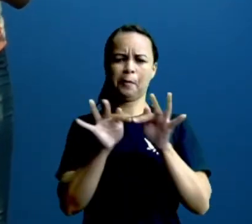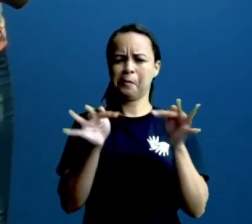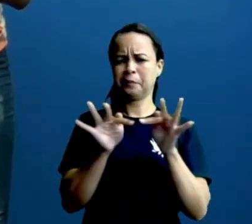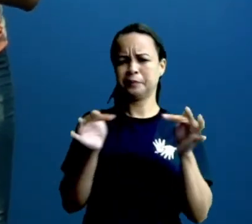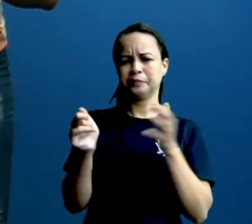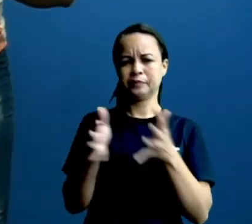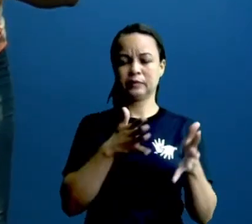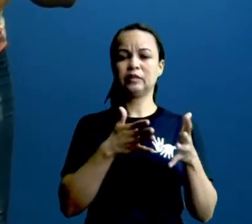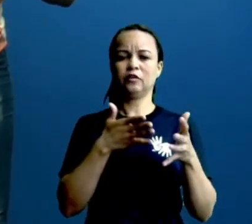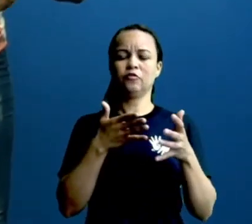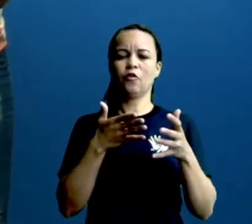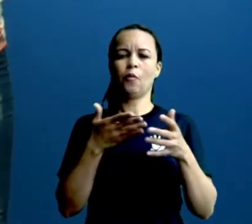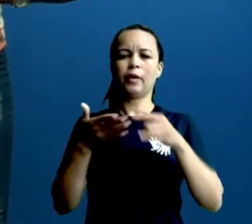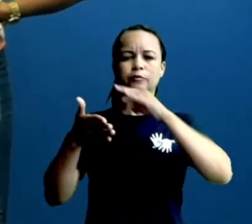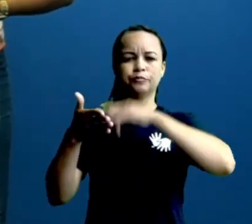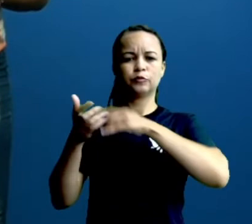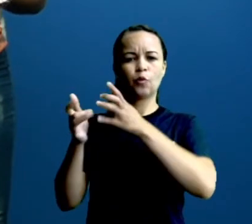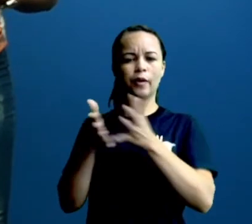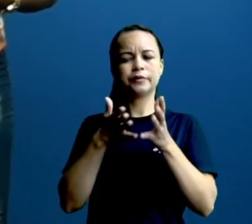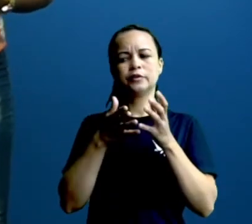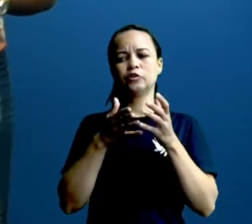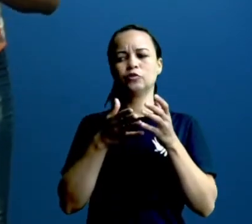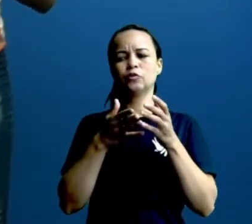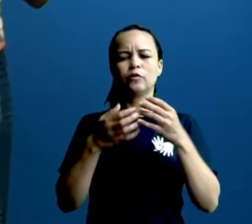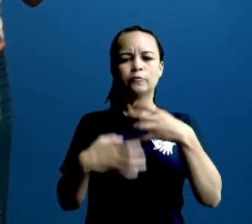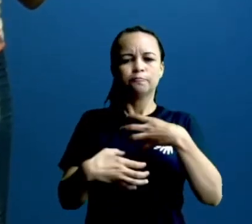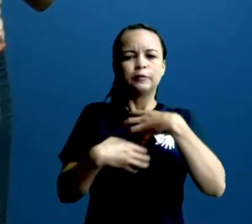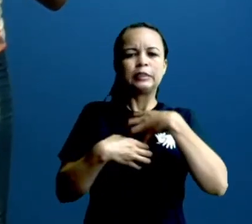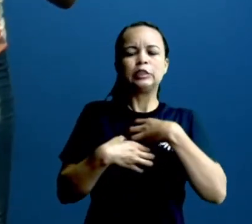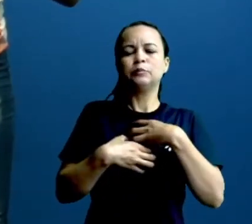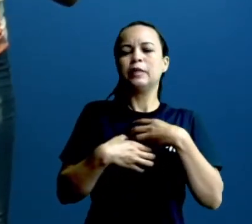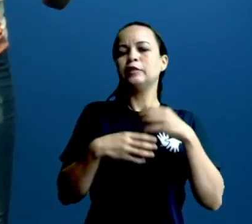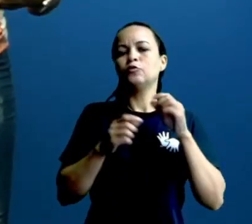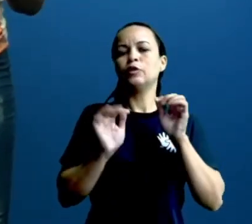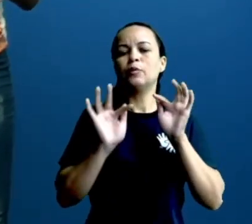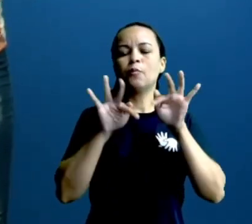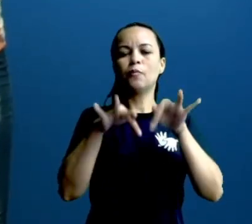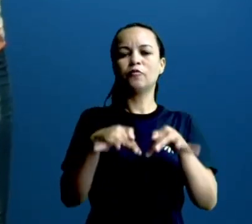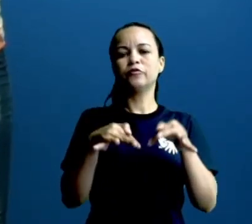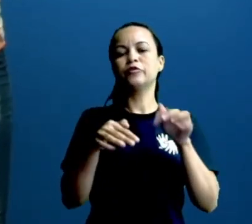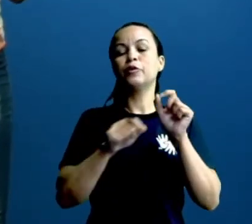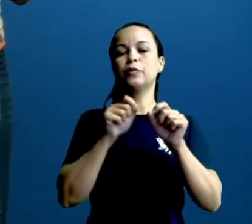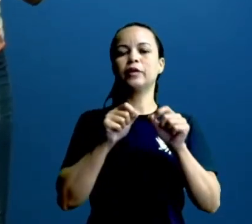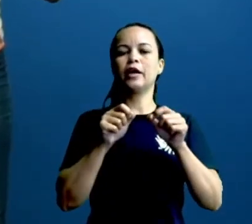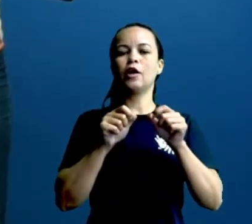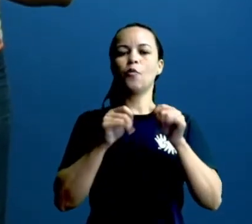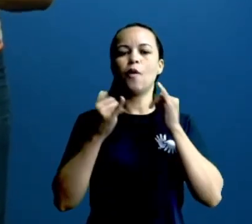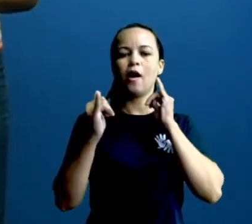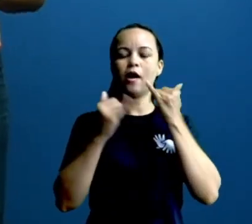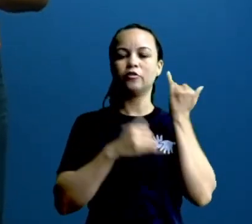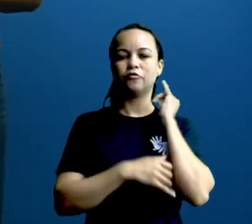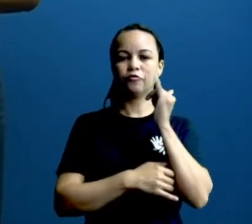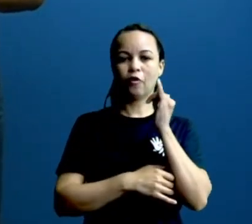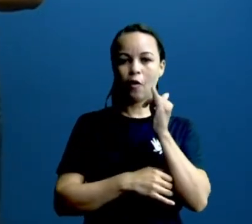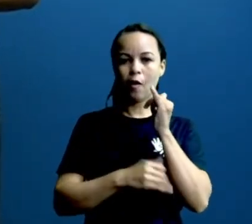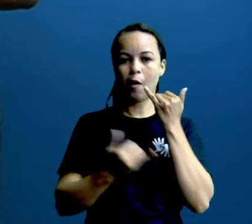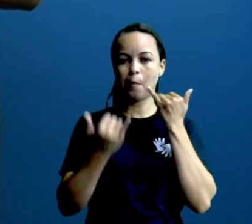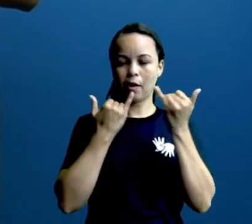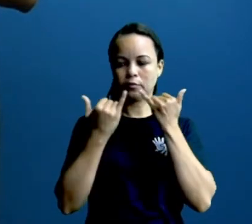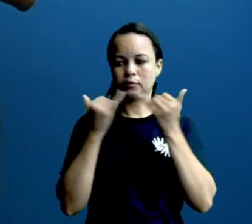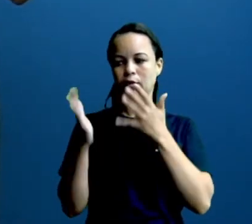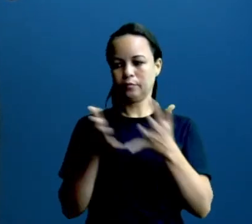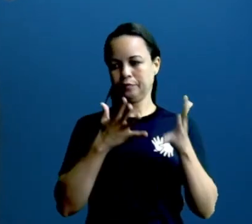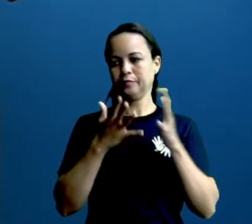do registro, tá? Depois ele coloca aí um sentimento e por último tem uma informação. Vê como a gente identifica isso